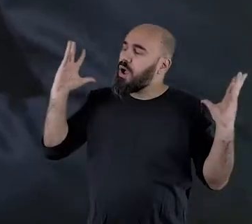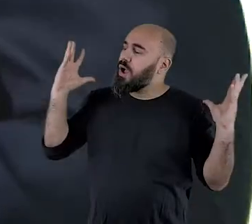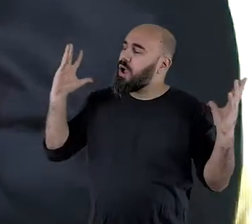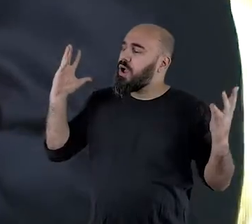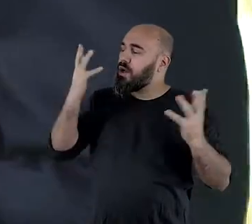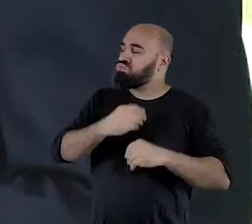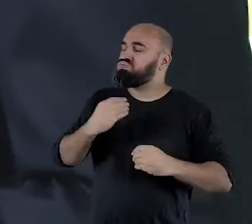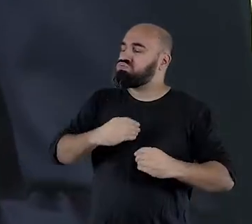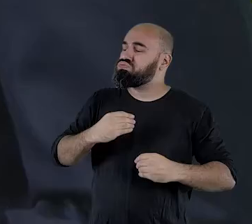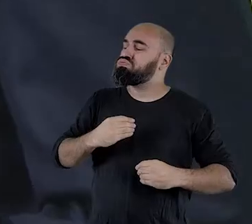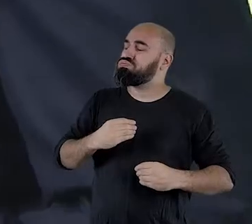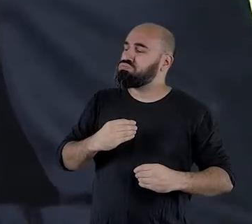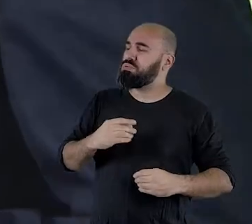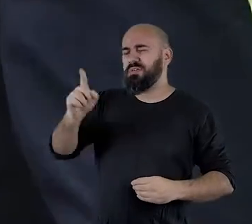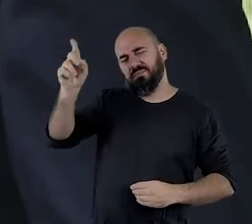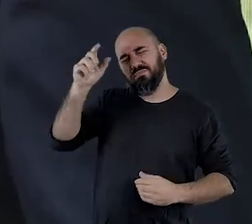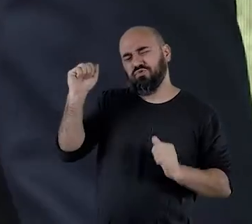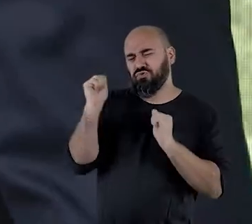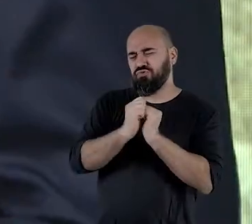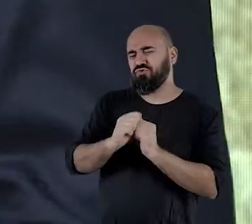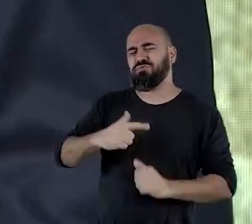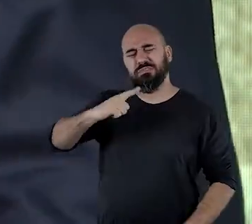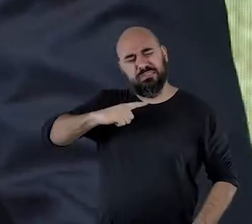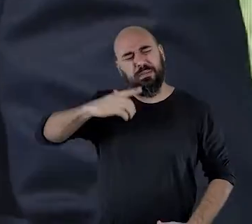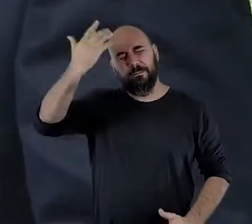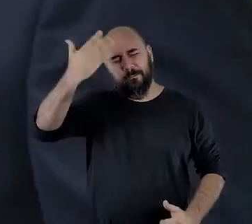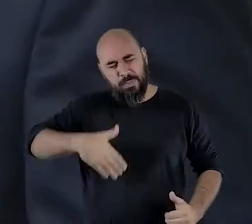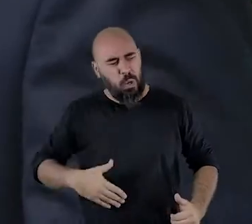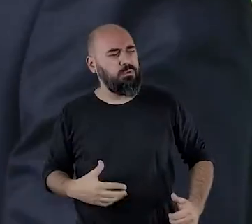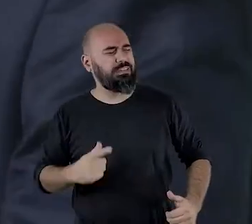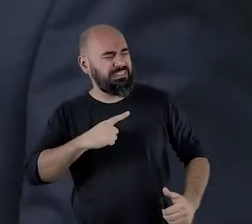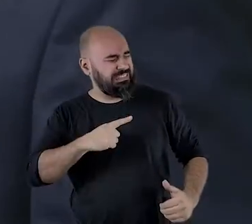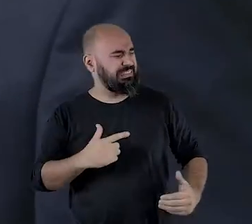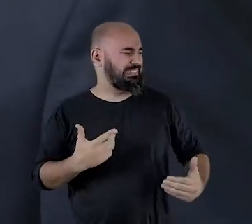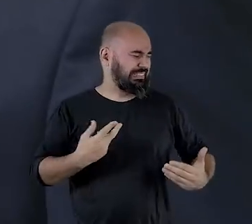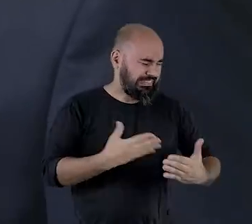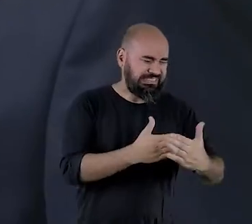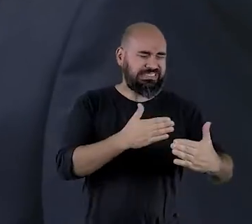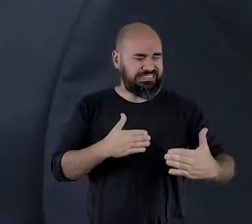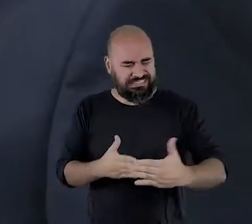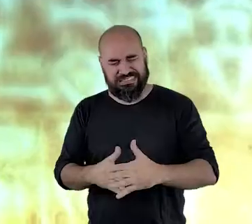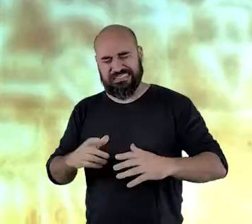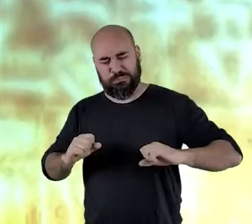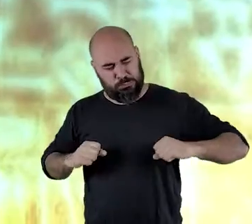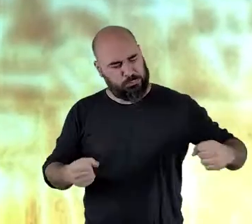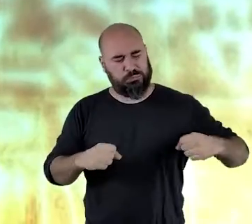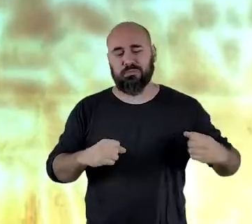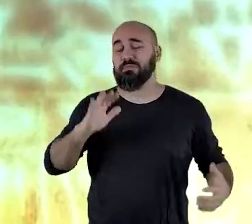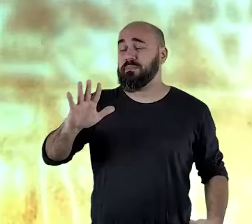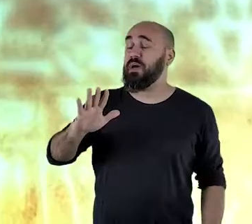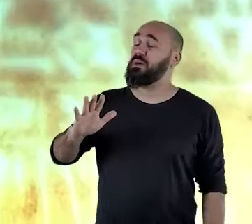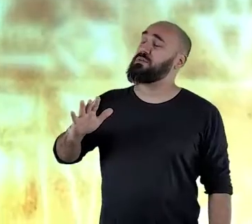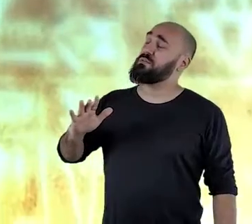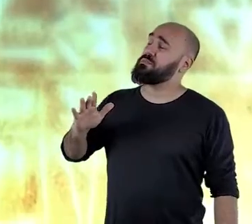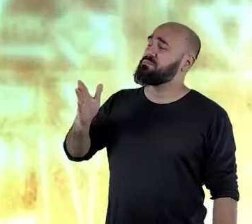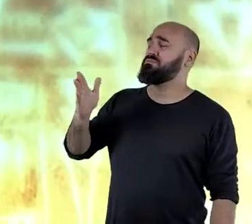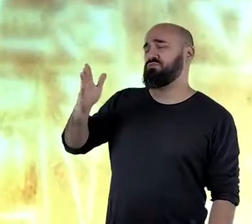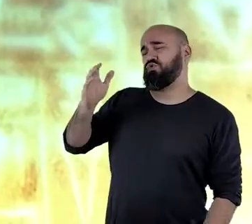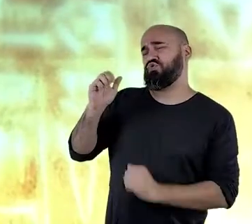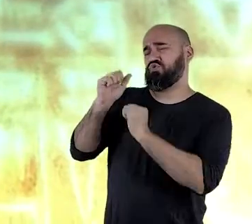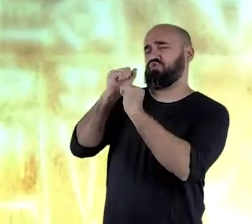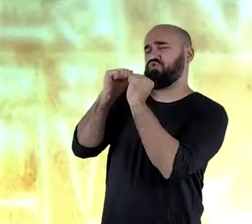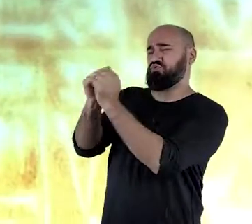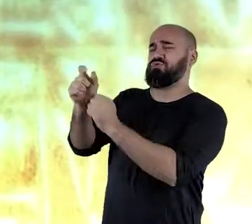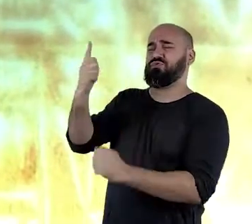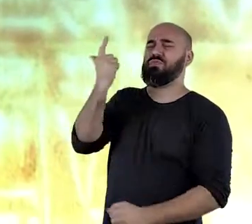está sempre do nosso lado. Temos provas, temos lutas, temos barreiras e dificuldades, mas cremos que com o Senhor nós seremos